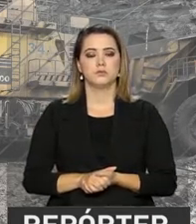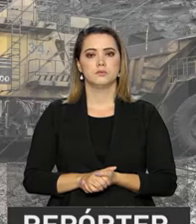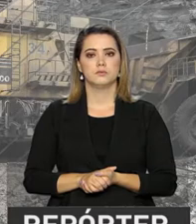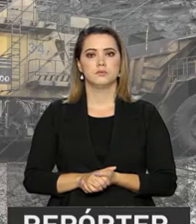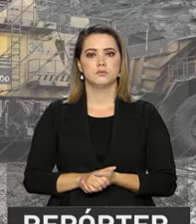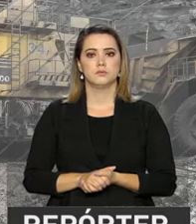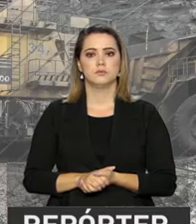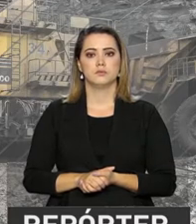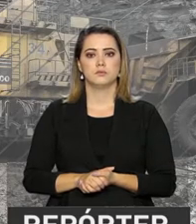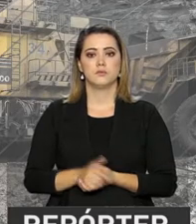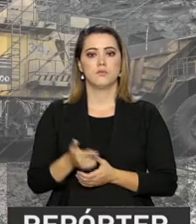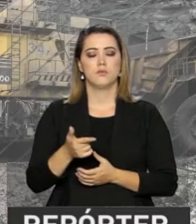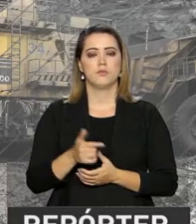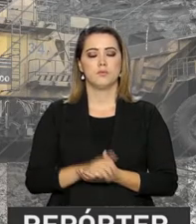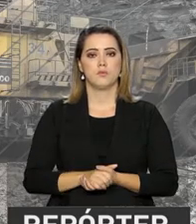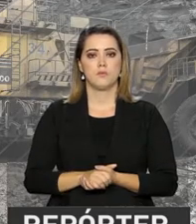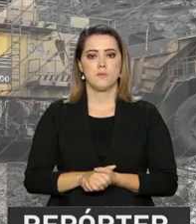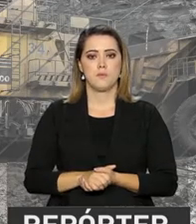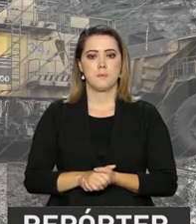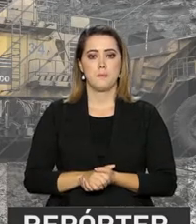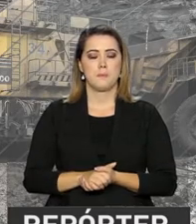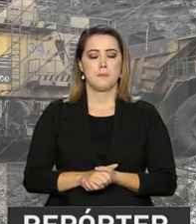e outra